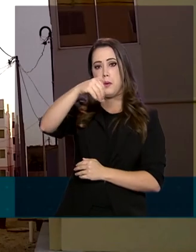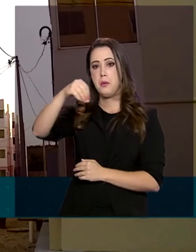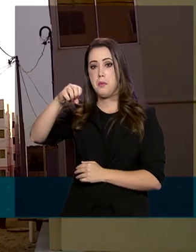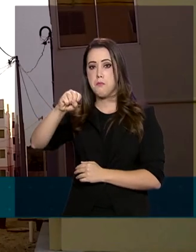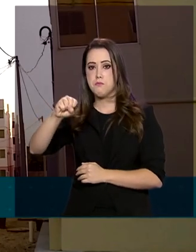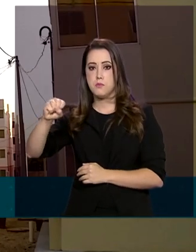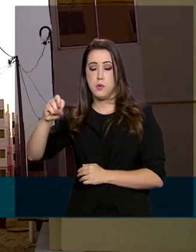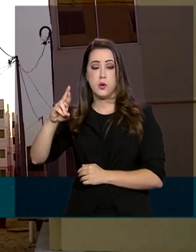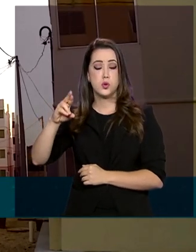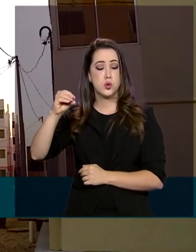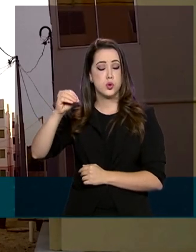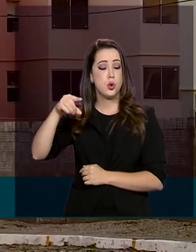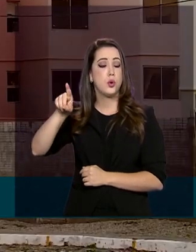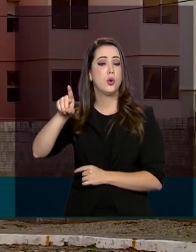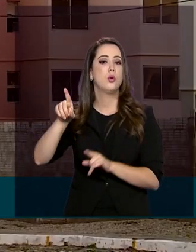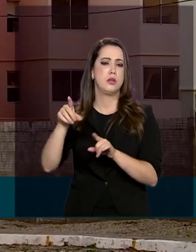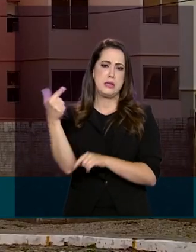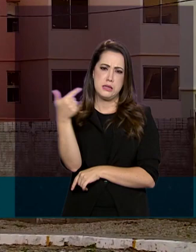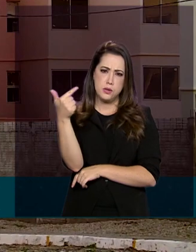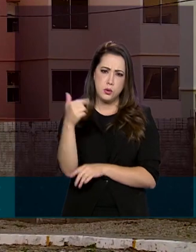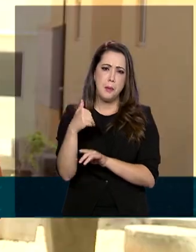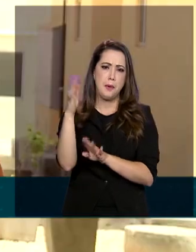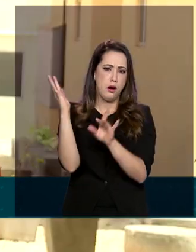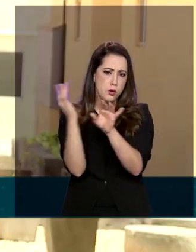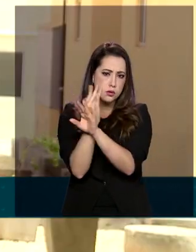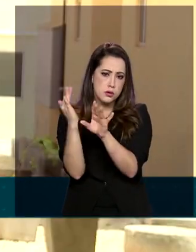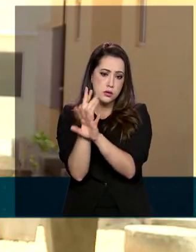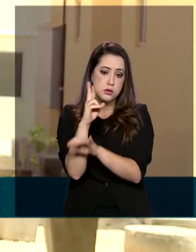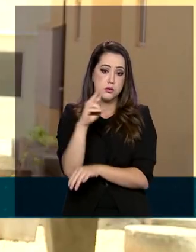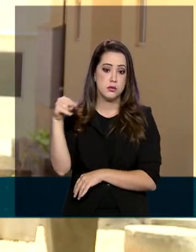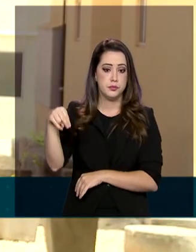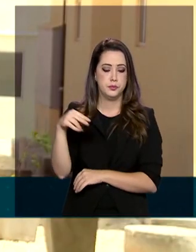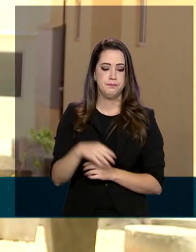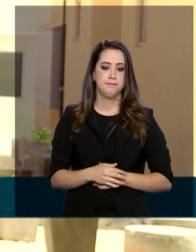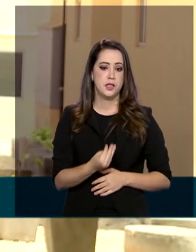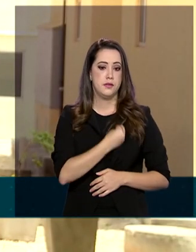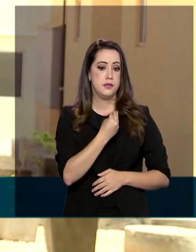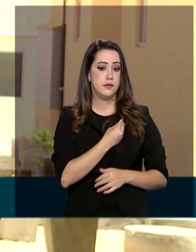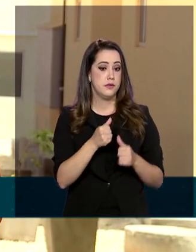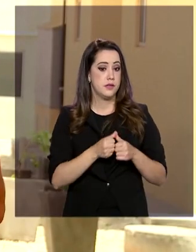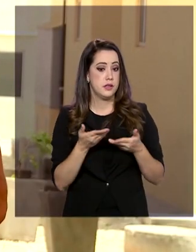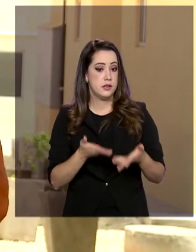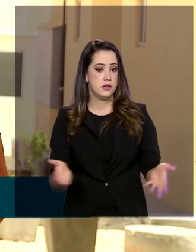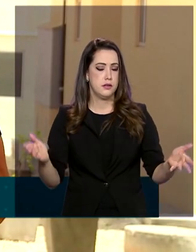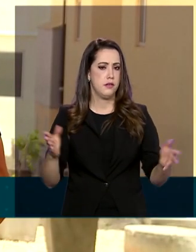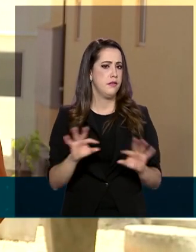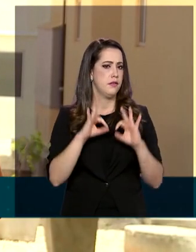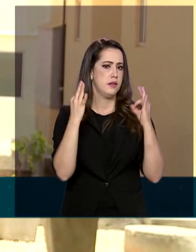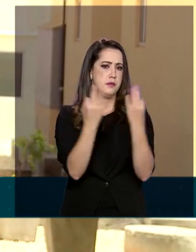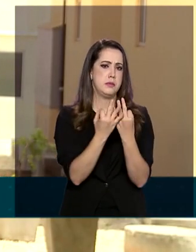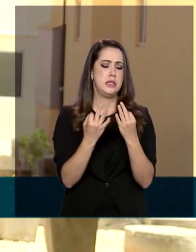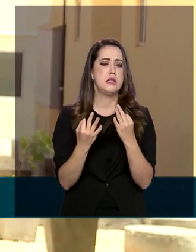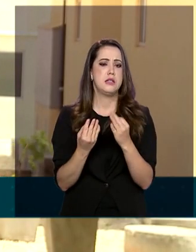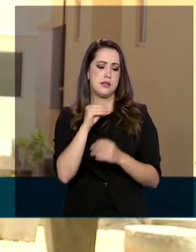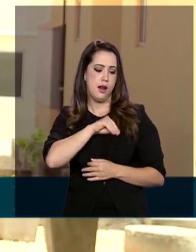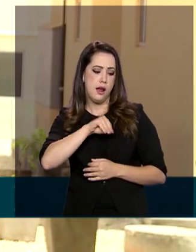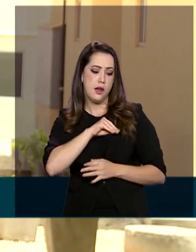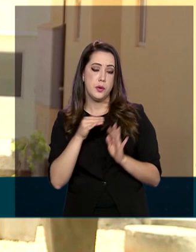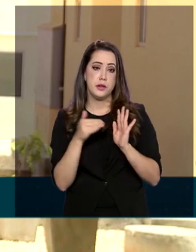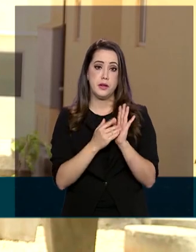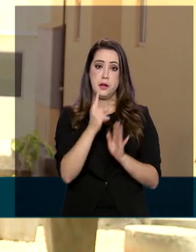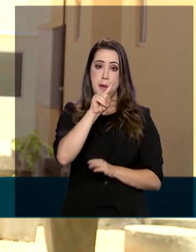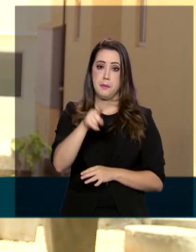do Rio Grande do Norte, com quase 300 mil habitantes. Vão viver aqui famílias com renda de até 1.800 reais por mês.